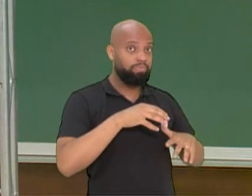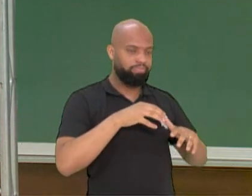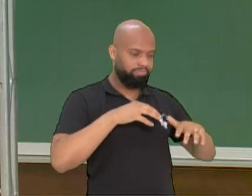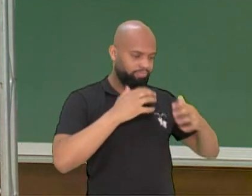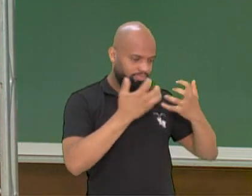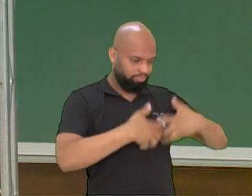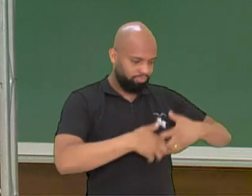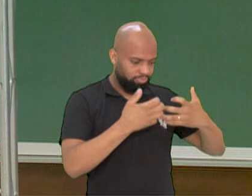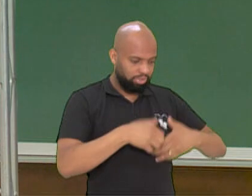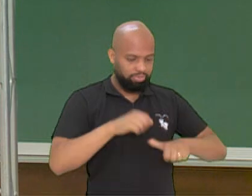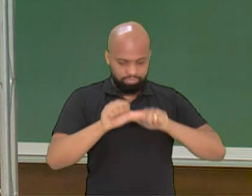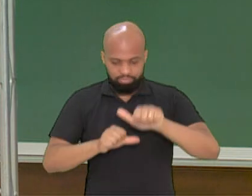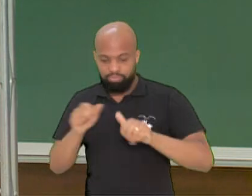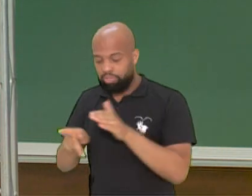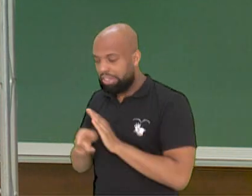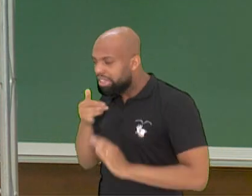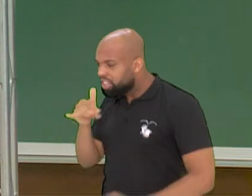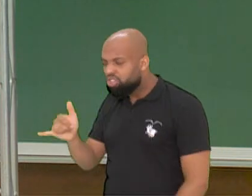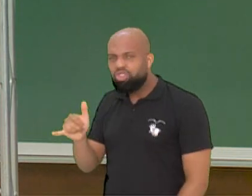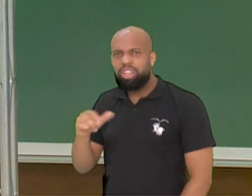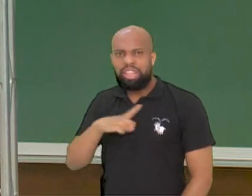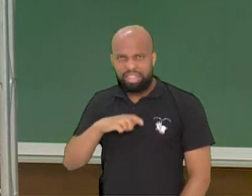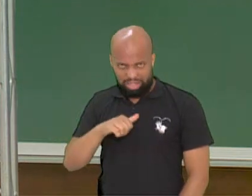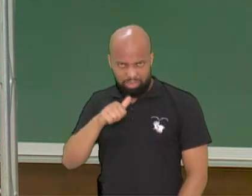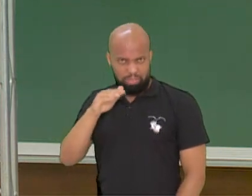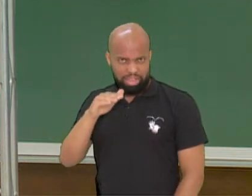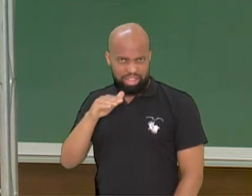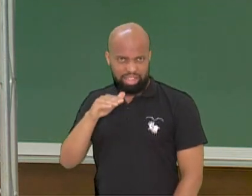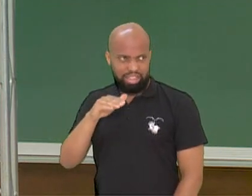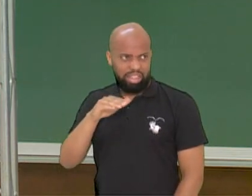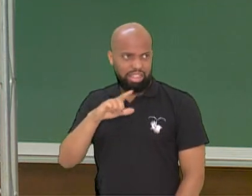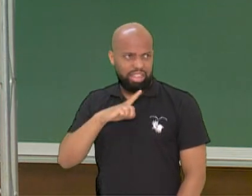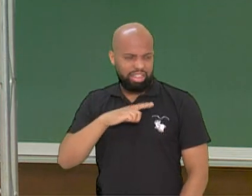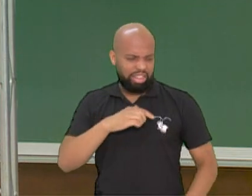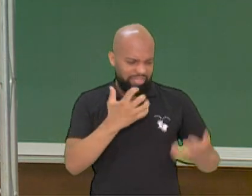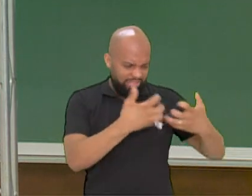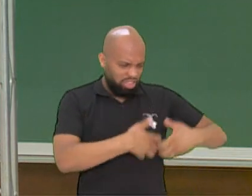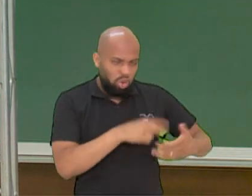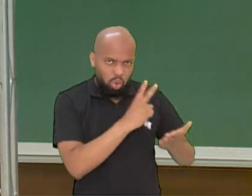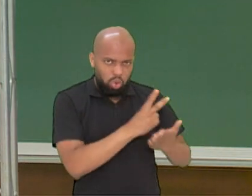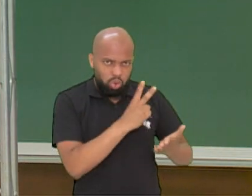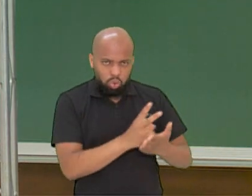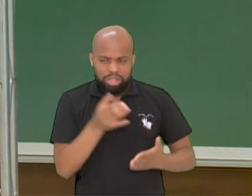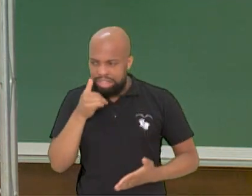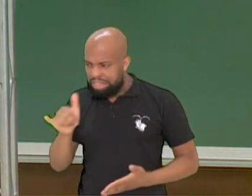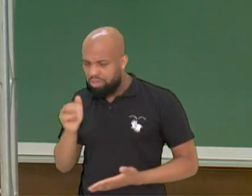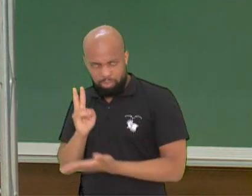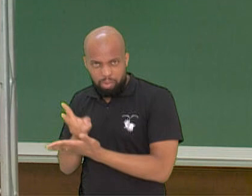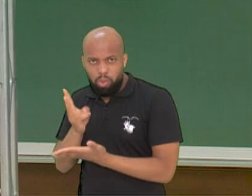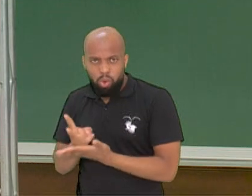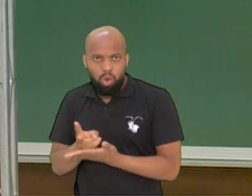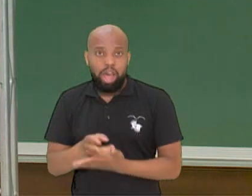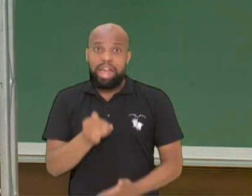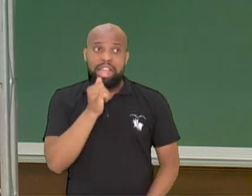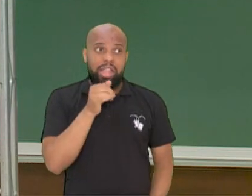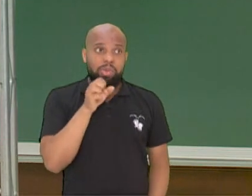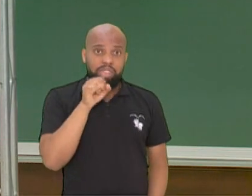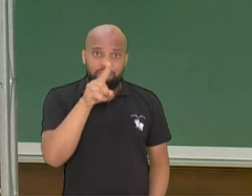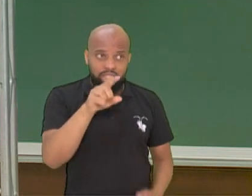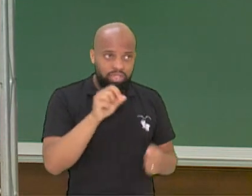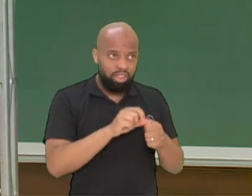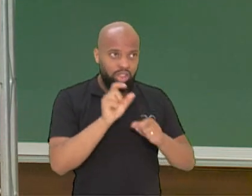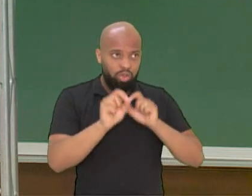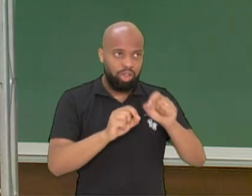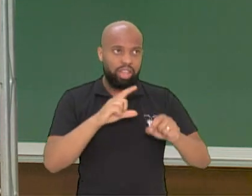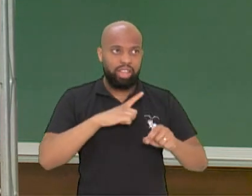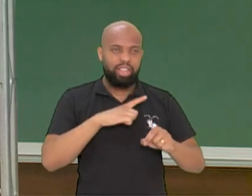transformando em elétrica, não tem energia elétrica a mais e a energia mecânica continua a mesma? Não. Quando você move,